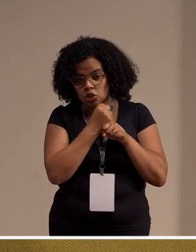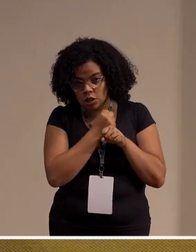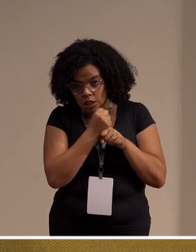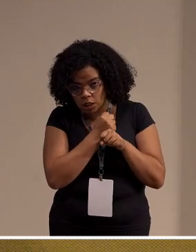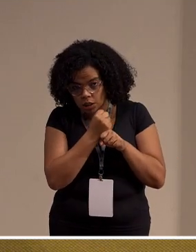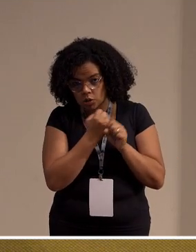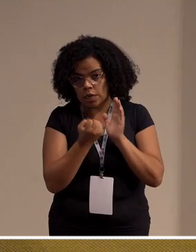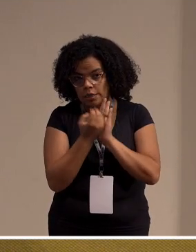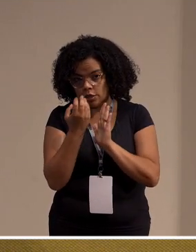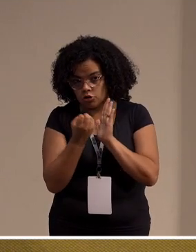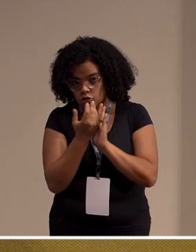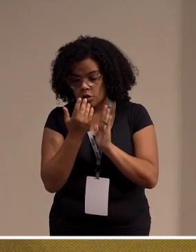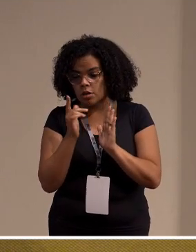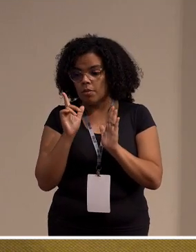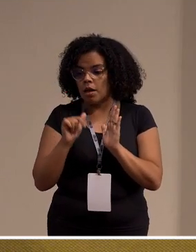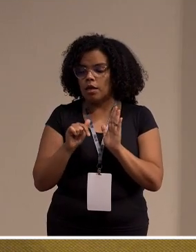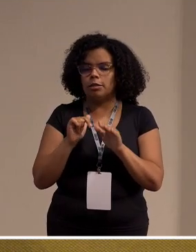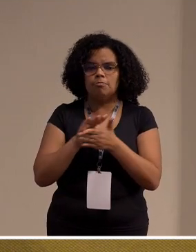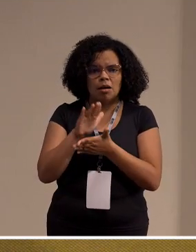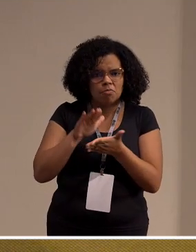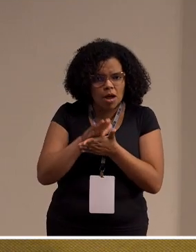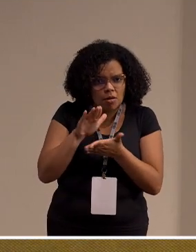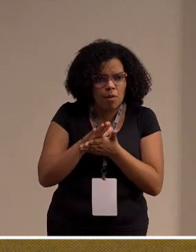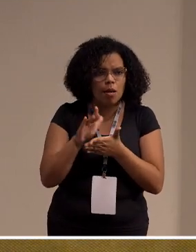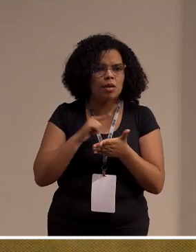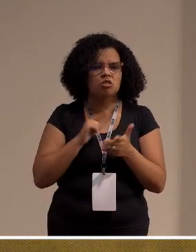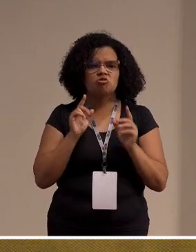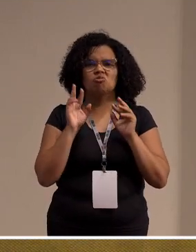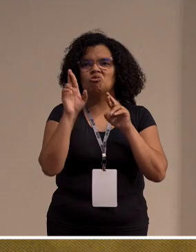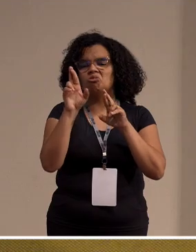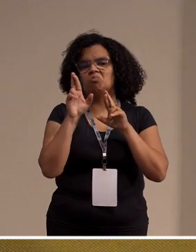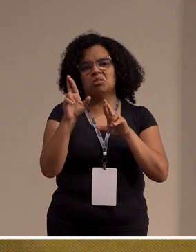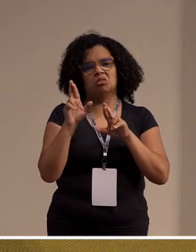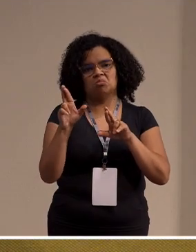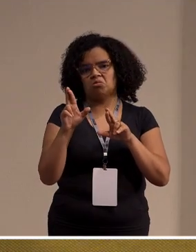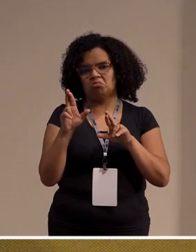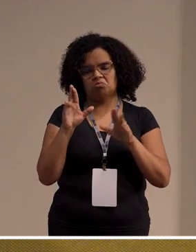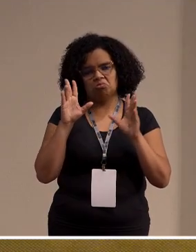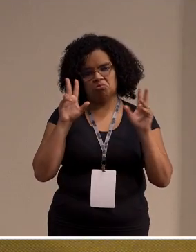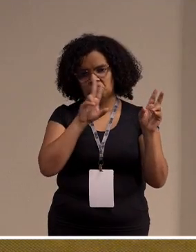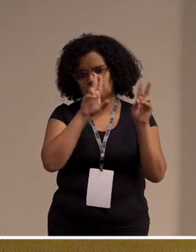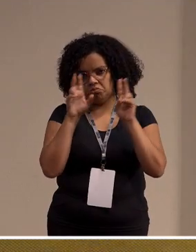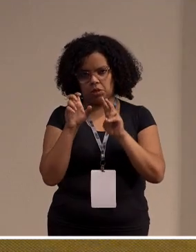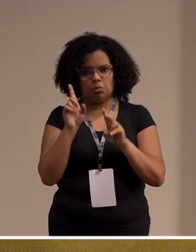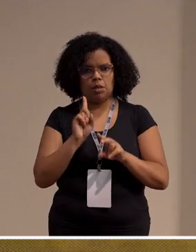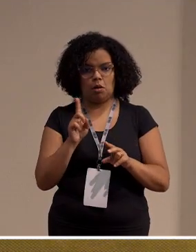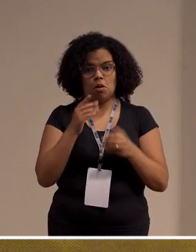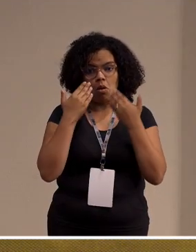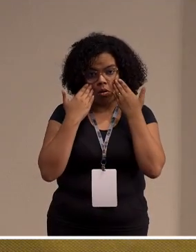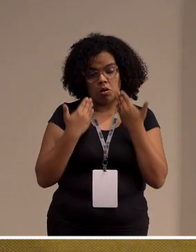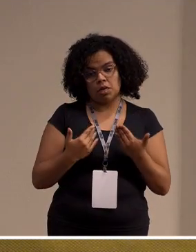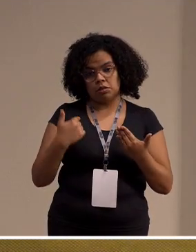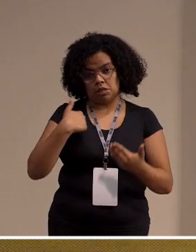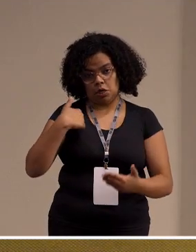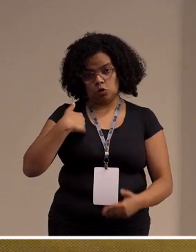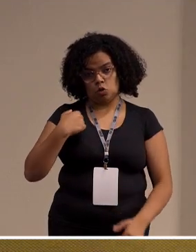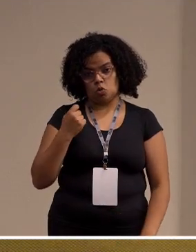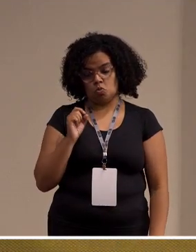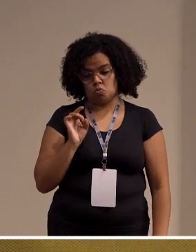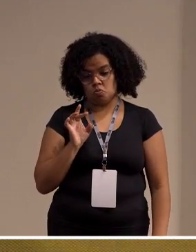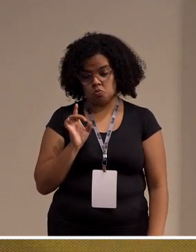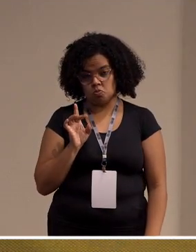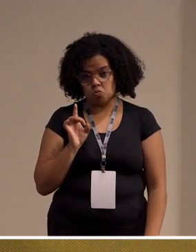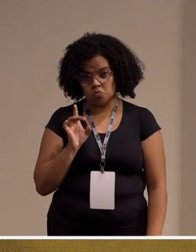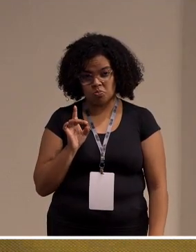I've never been optimistic about it. I acknowledged that I'm among the privileged few who is able to